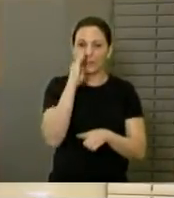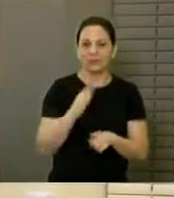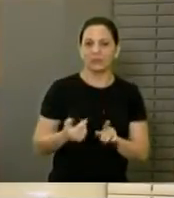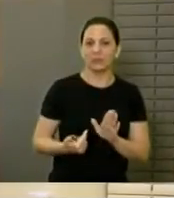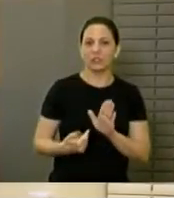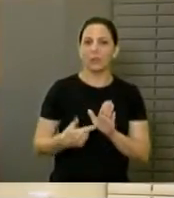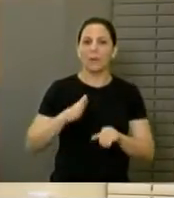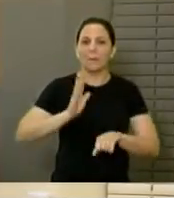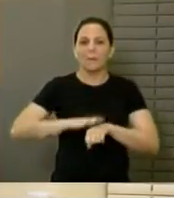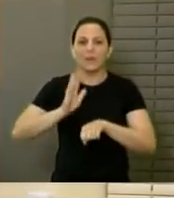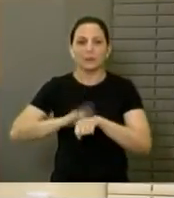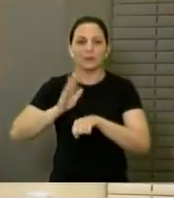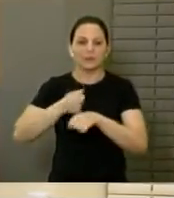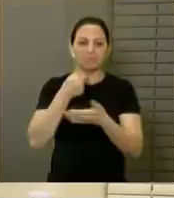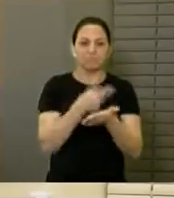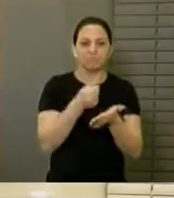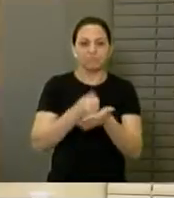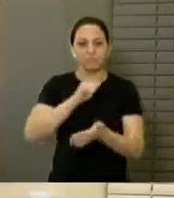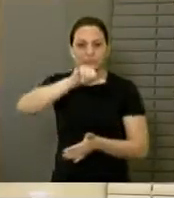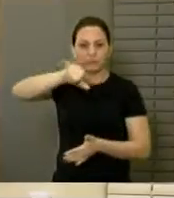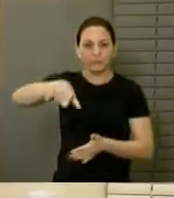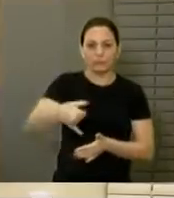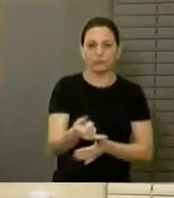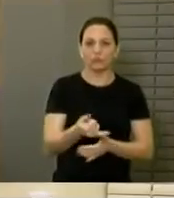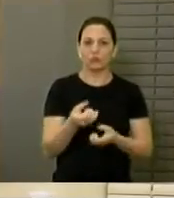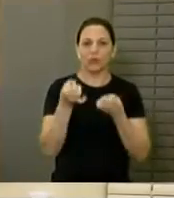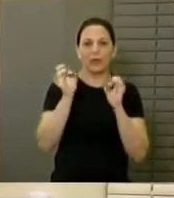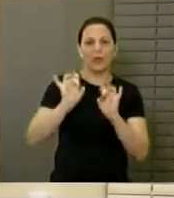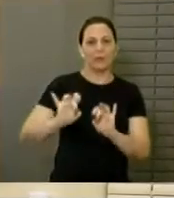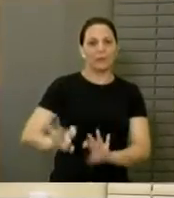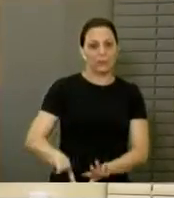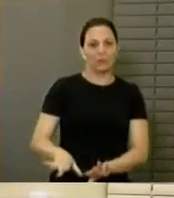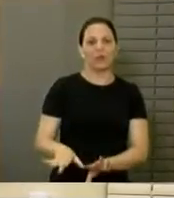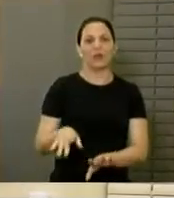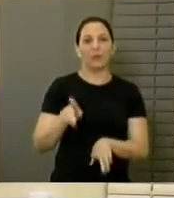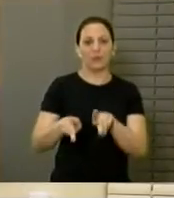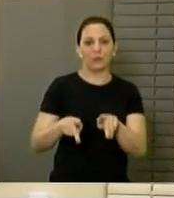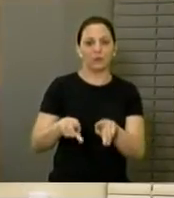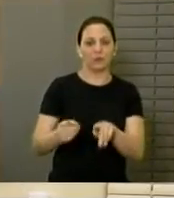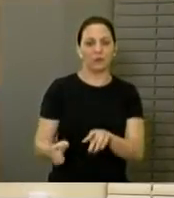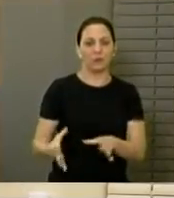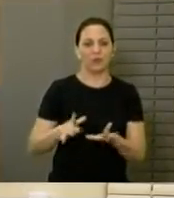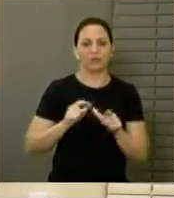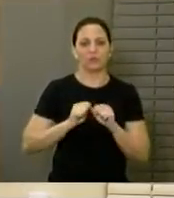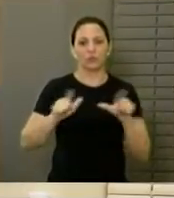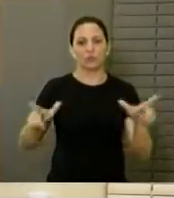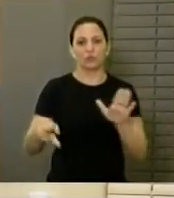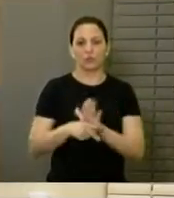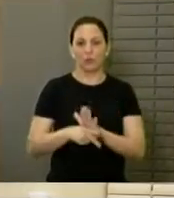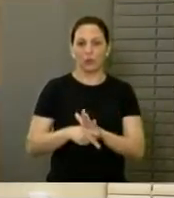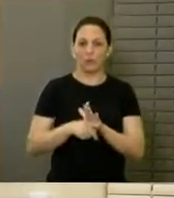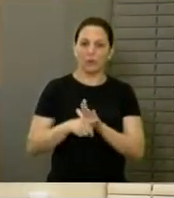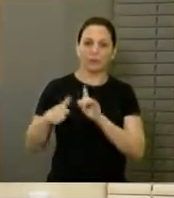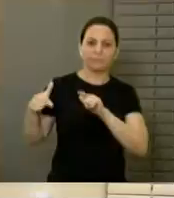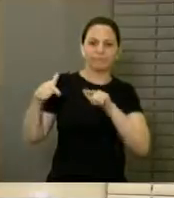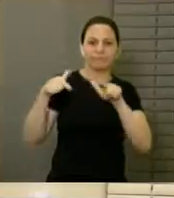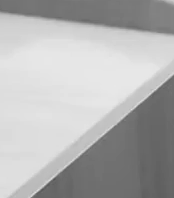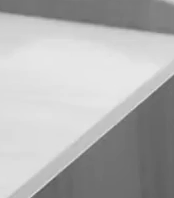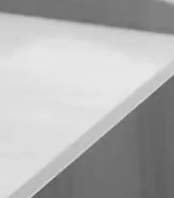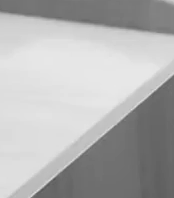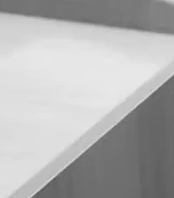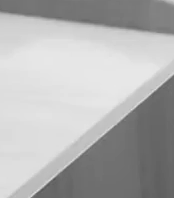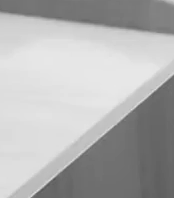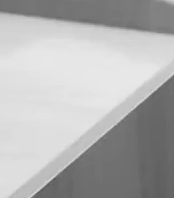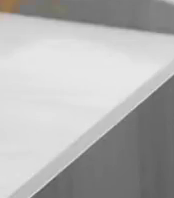que mais paga juros no mundo, ao custo de abandonar nosso povo à própria sorte. Vamos à luta. Muito obrigado.